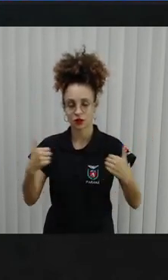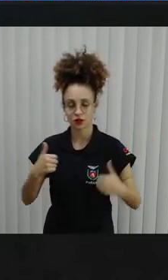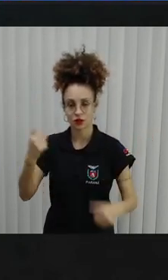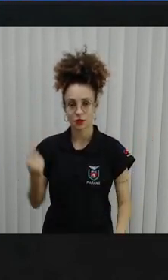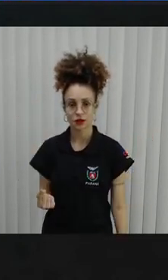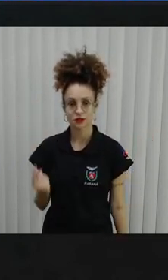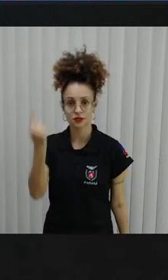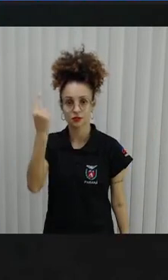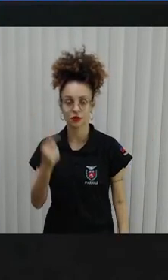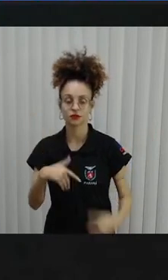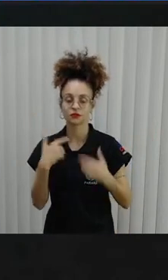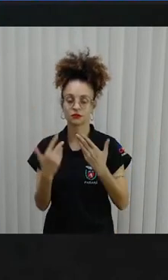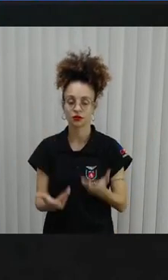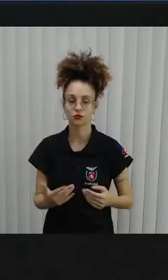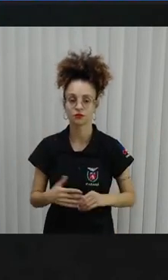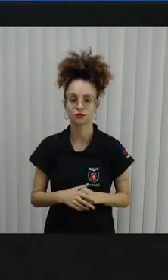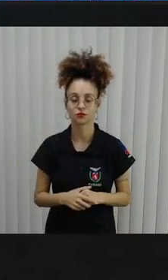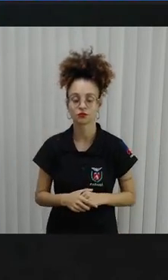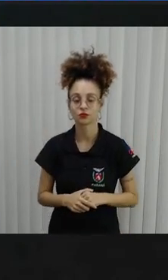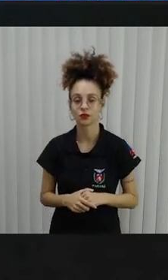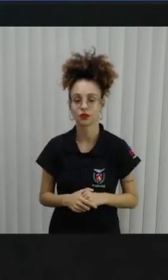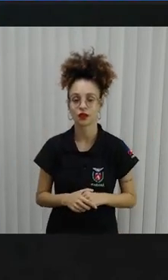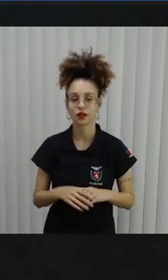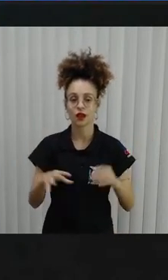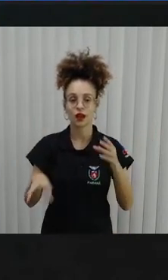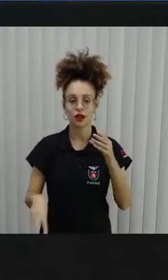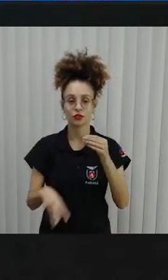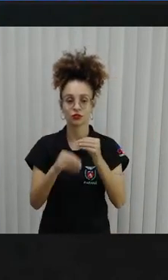cima. Então, o que eu vou fazer? Eu vou